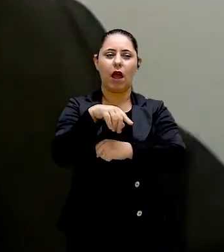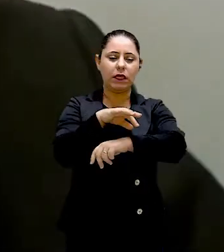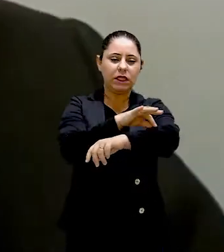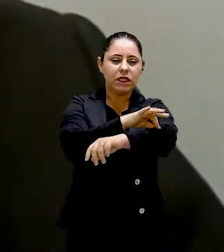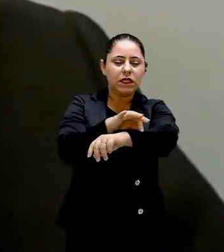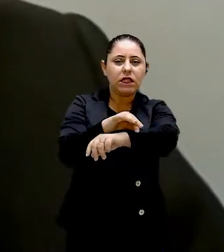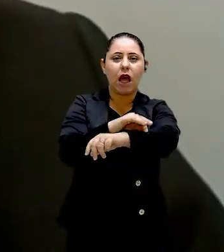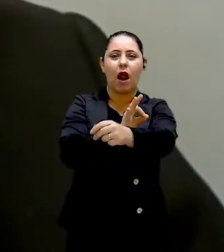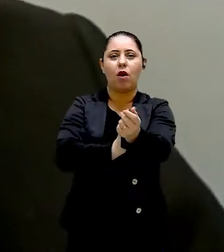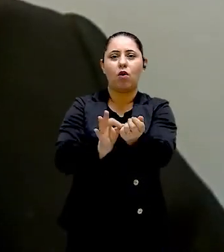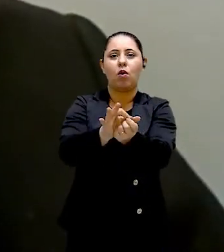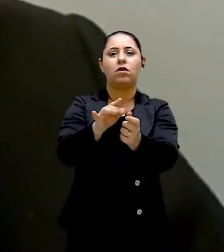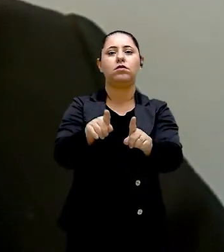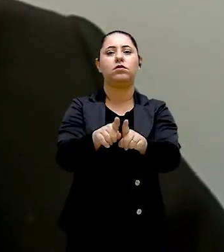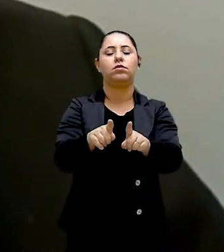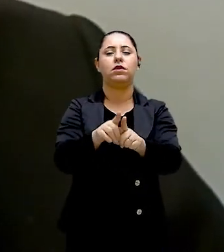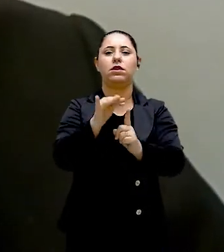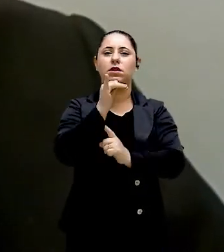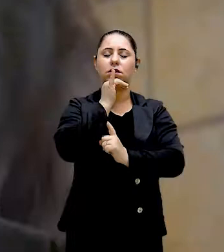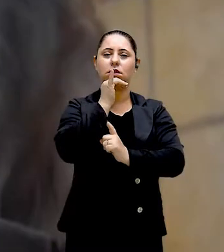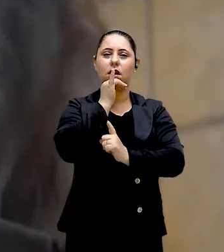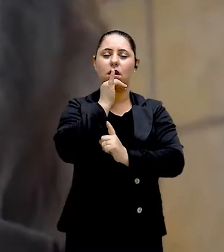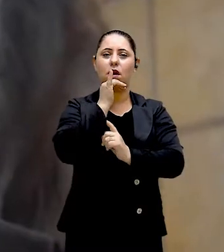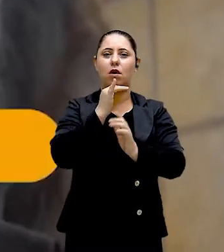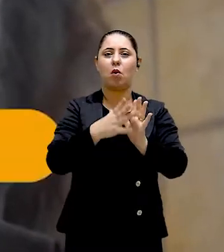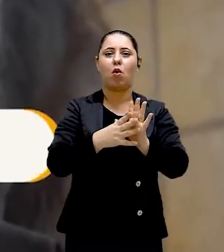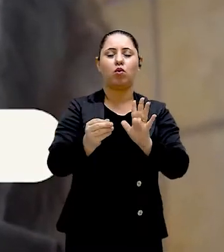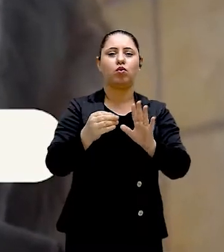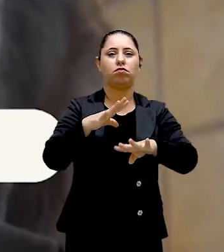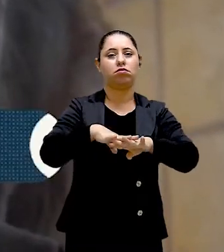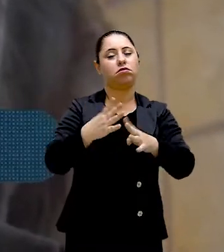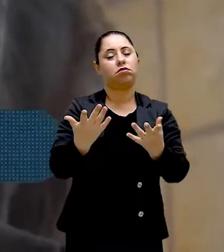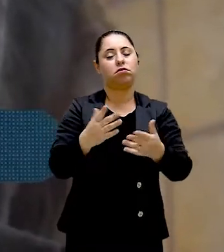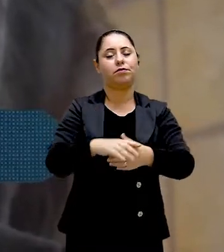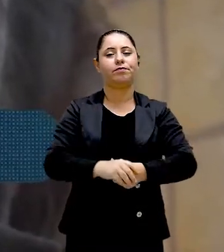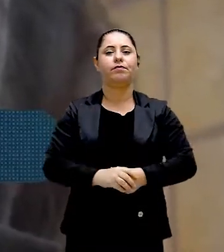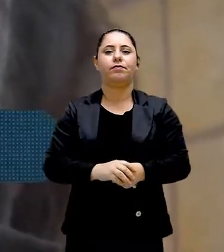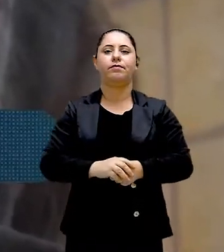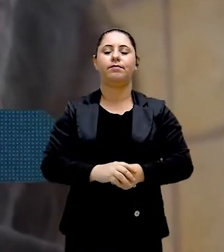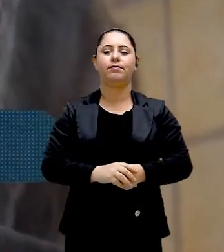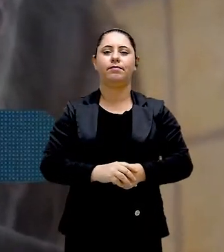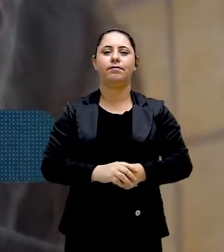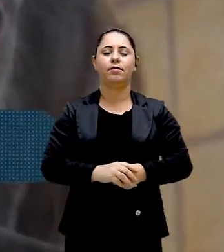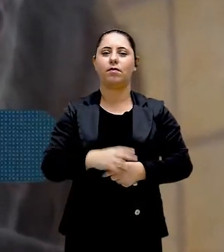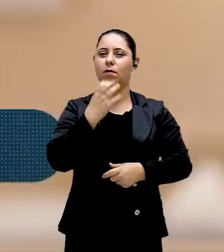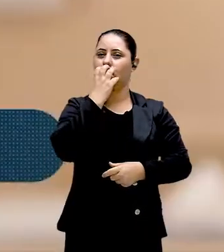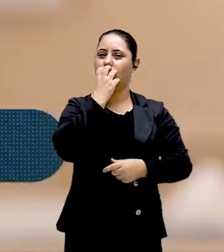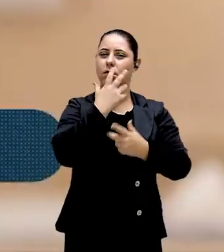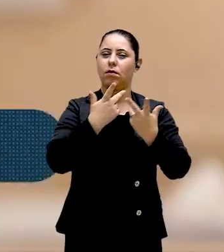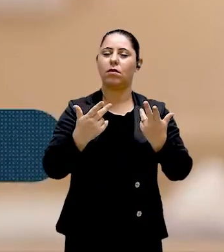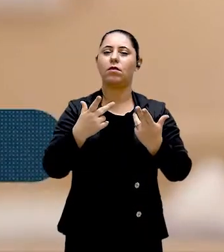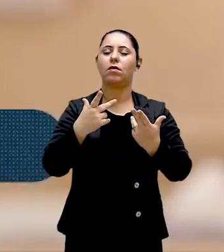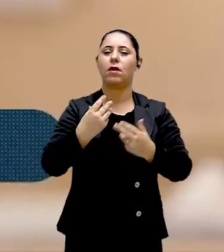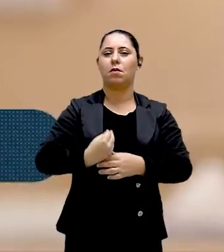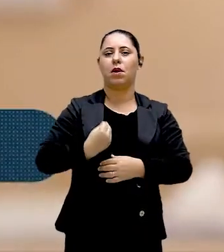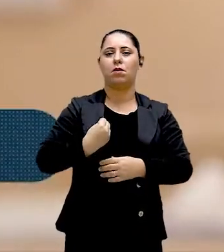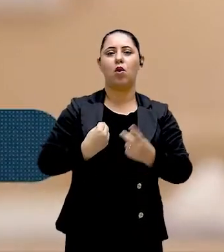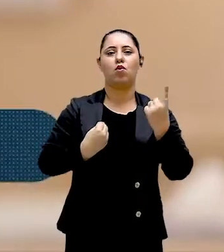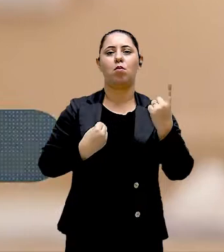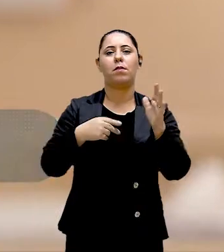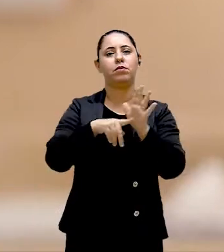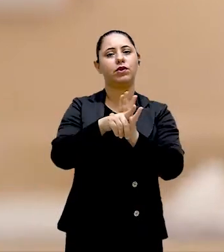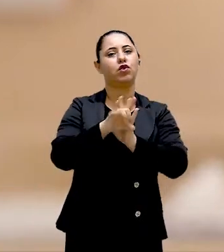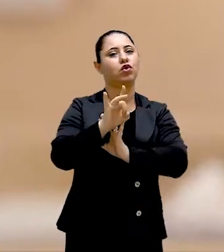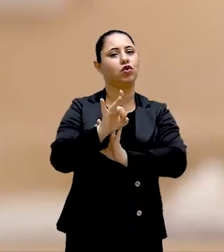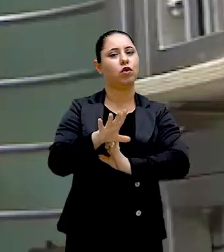por exemplo, modelagem matemática. Os animais podem participar apenas de uma pesquisa e